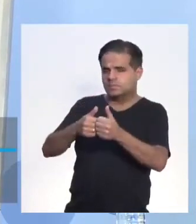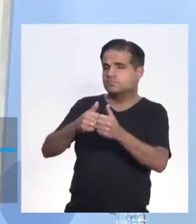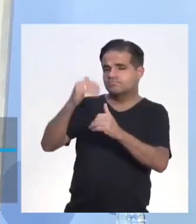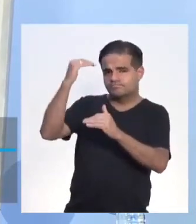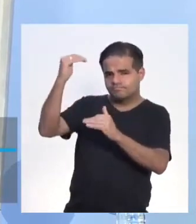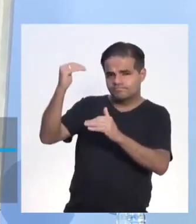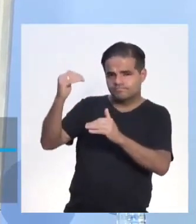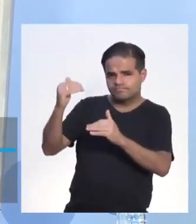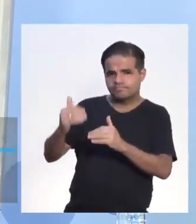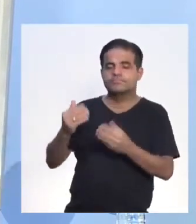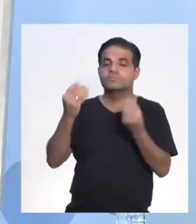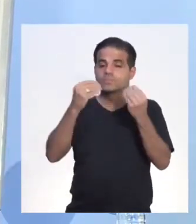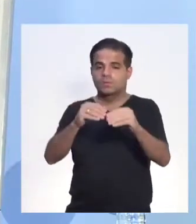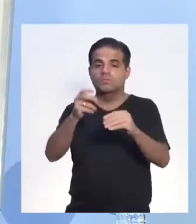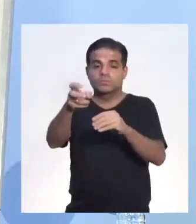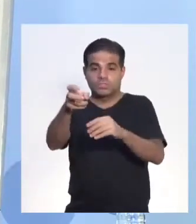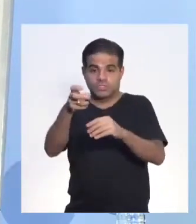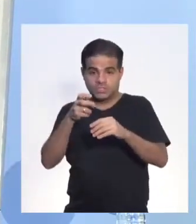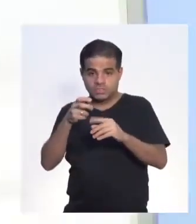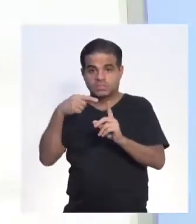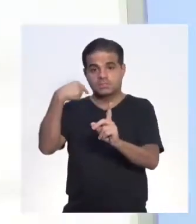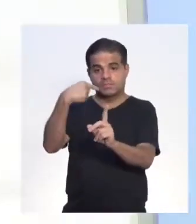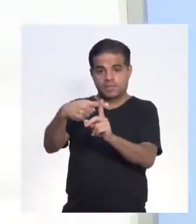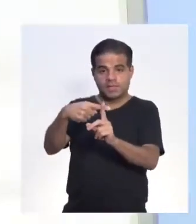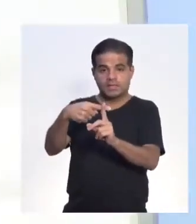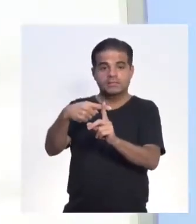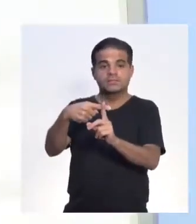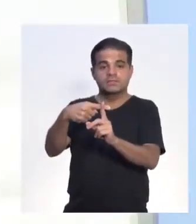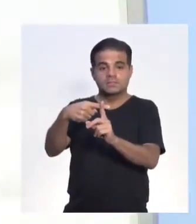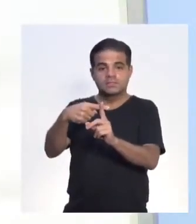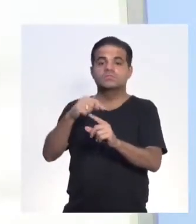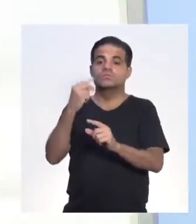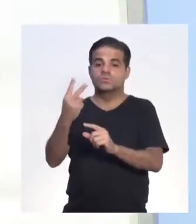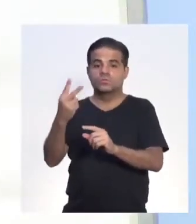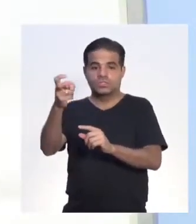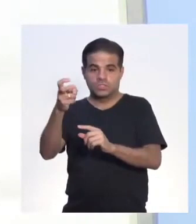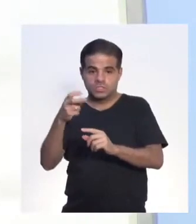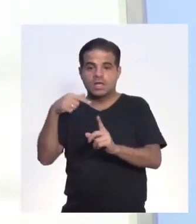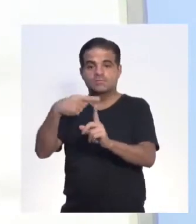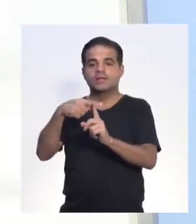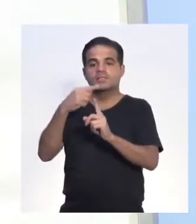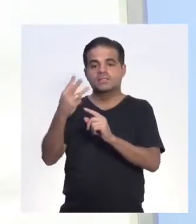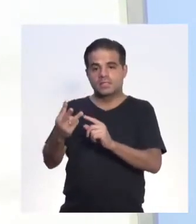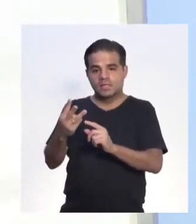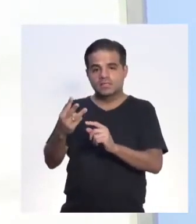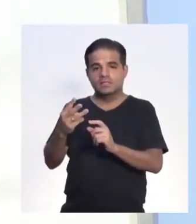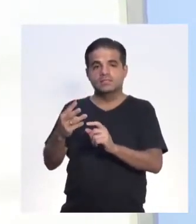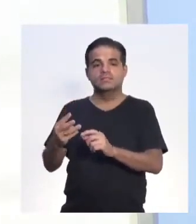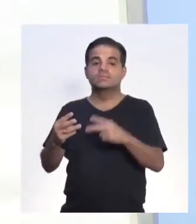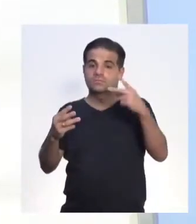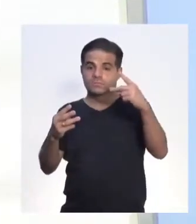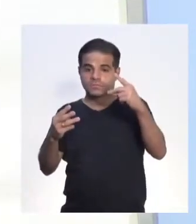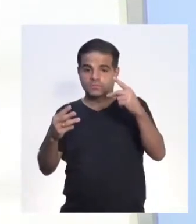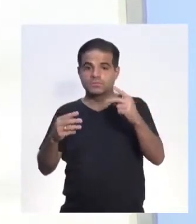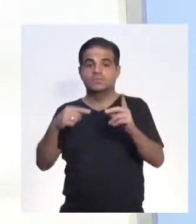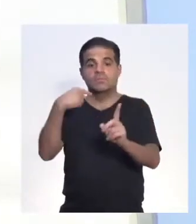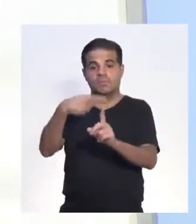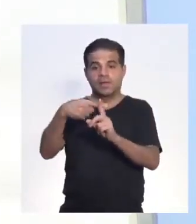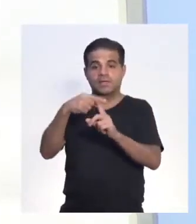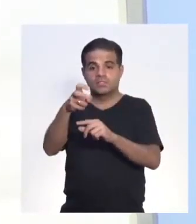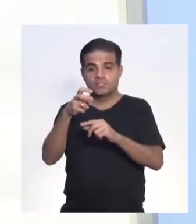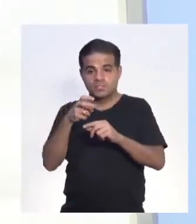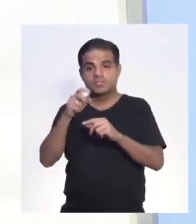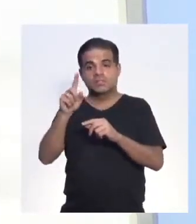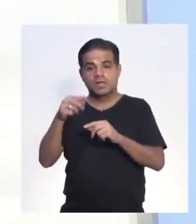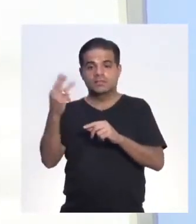tá? Então, eu vou colocar x mais, é o primeiro lado. 2x mais 3, que é o segundo. Mais x,